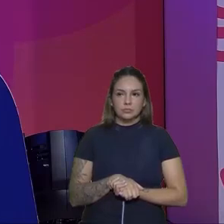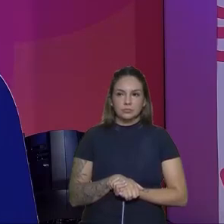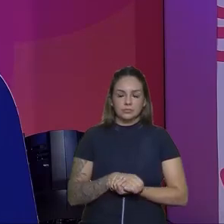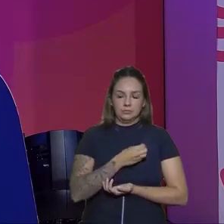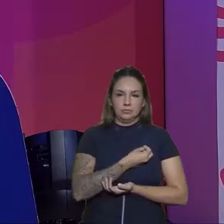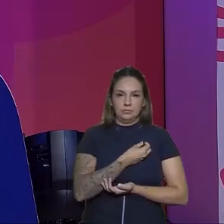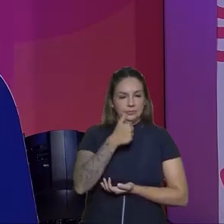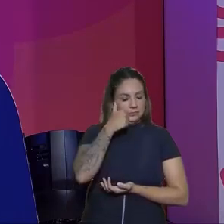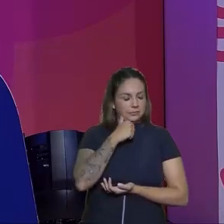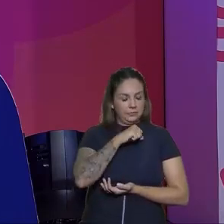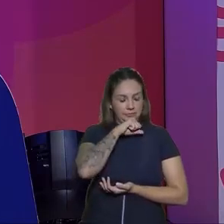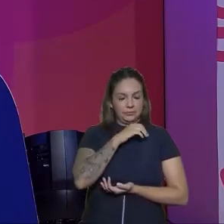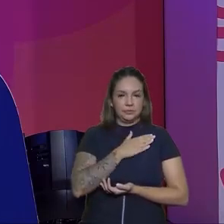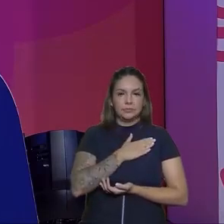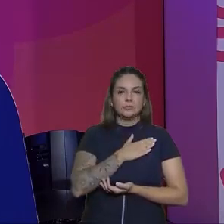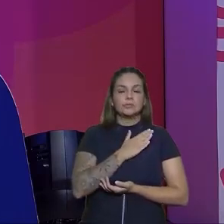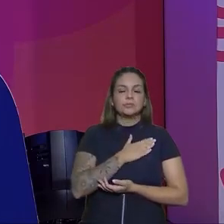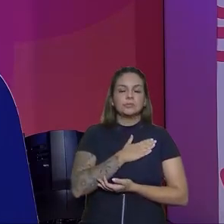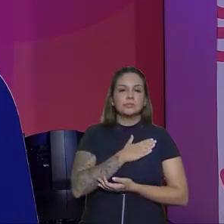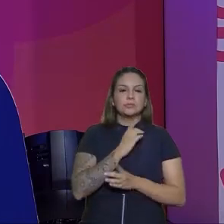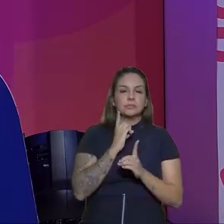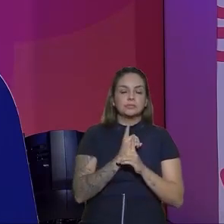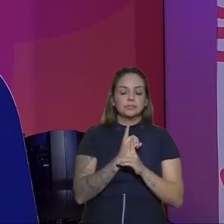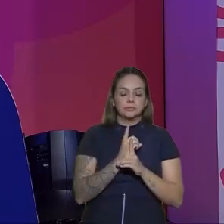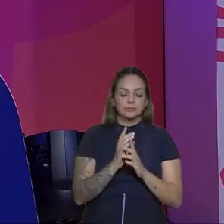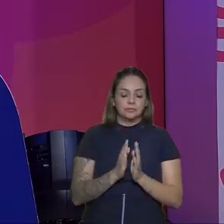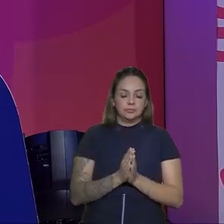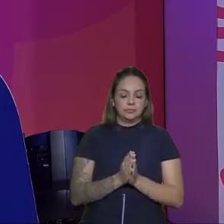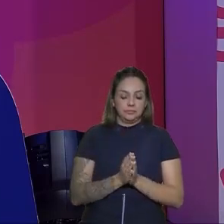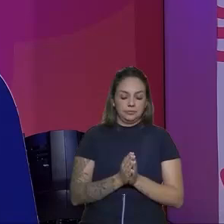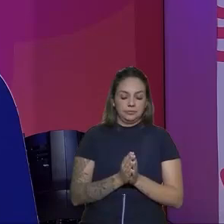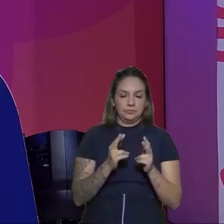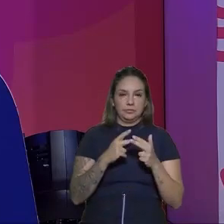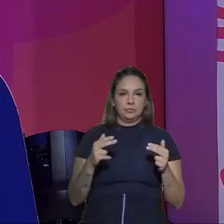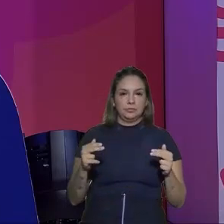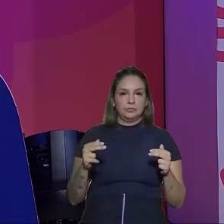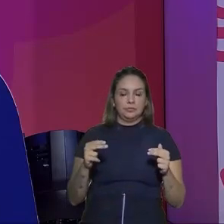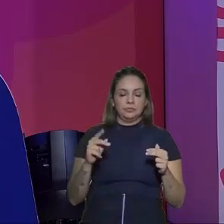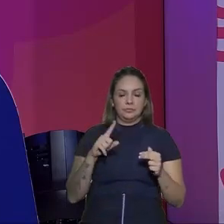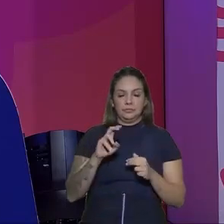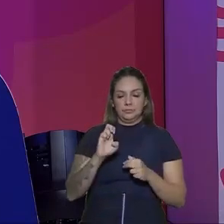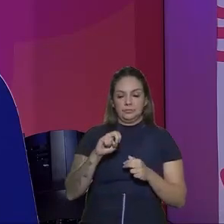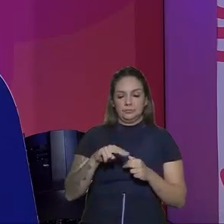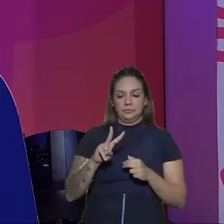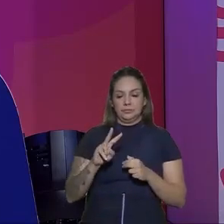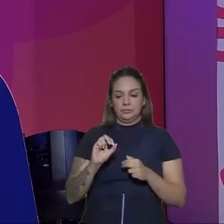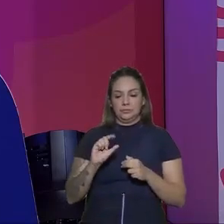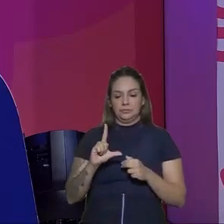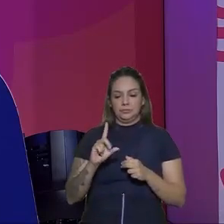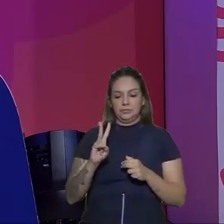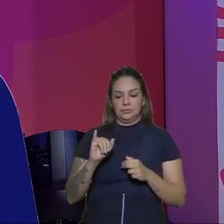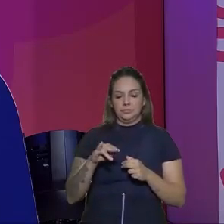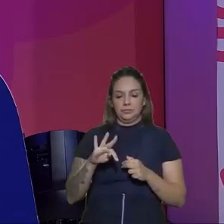na presença da minha mãe, eu descobri uma coisa que chama envolvimento, né? Eu adoro